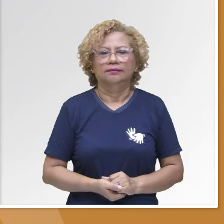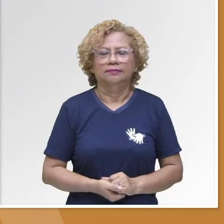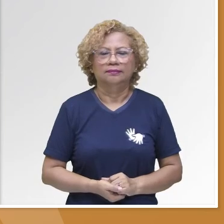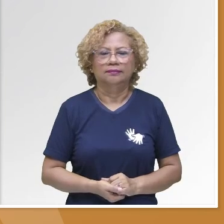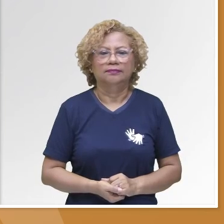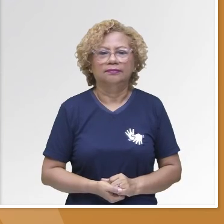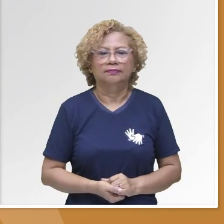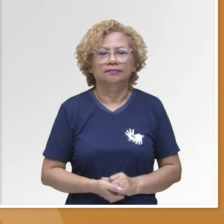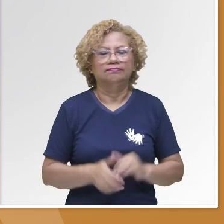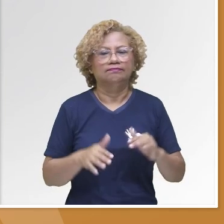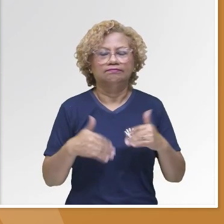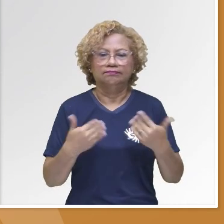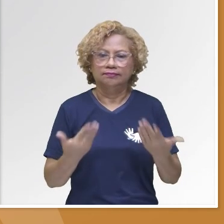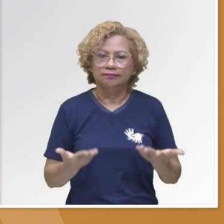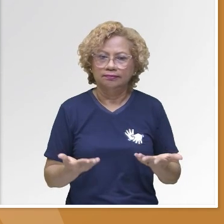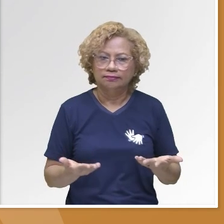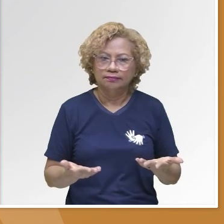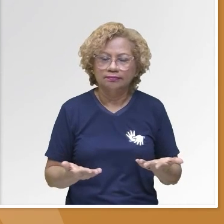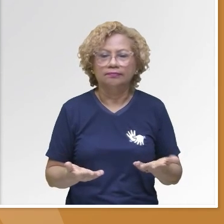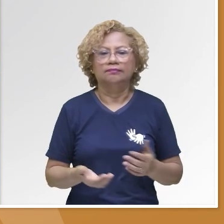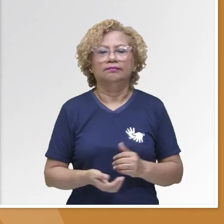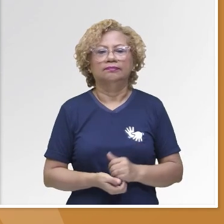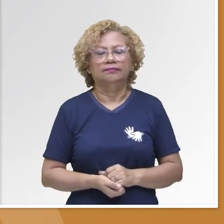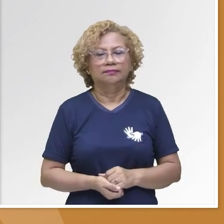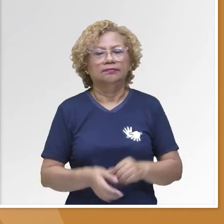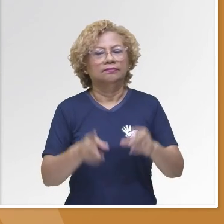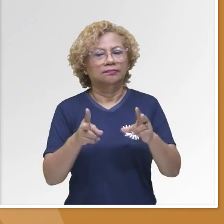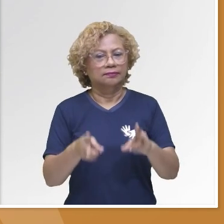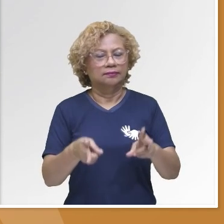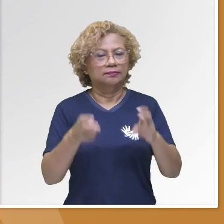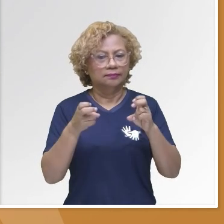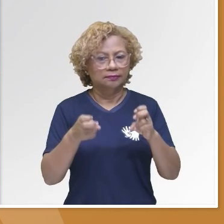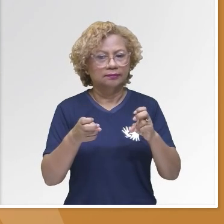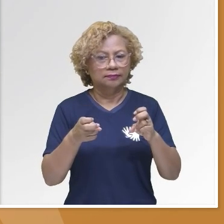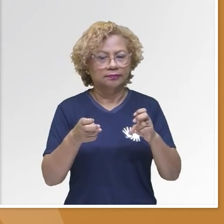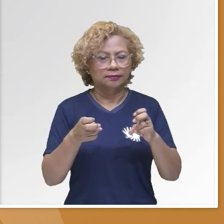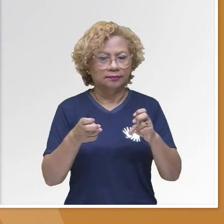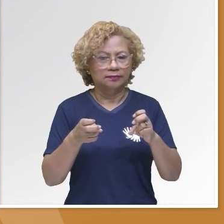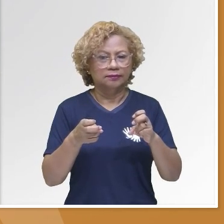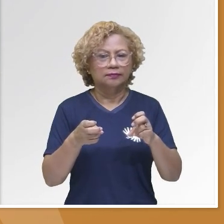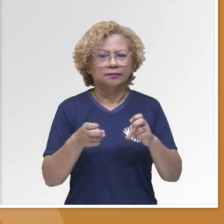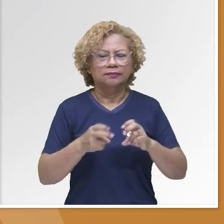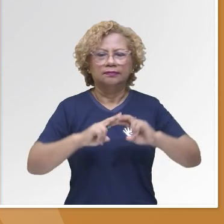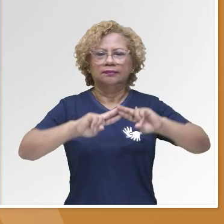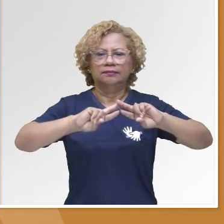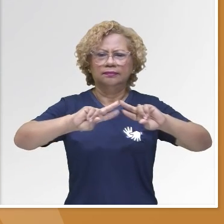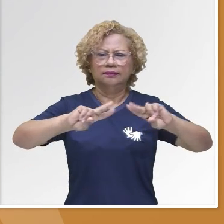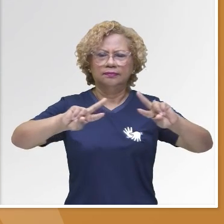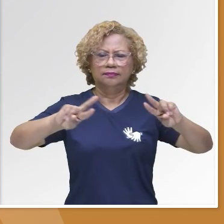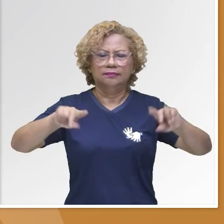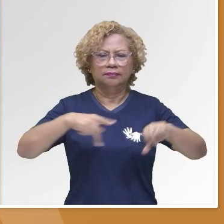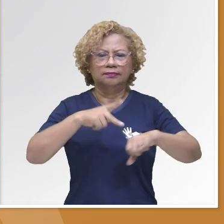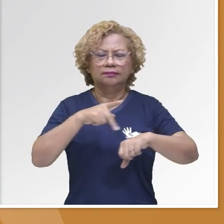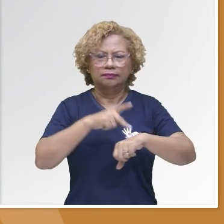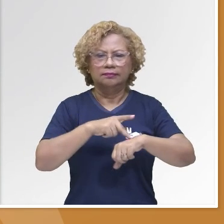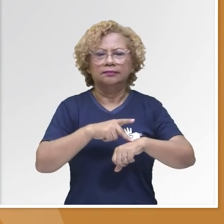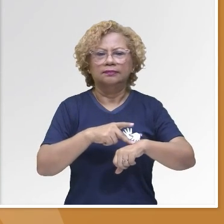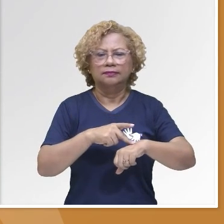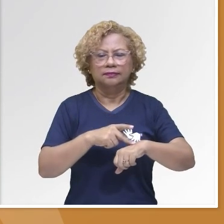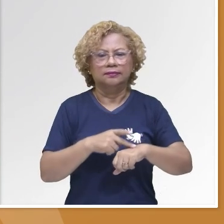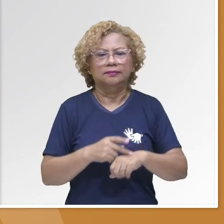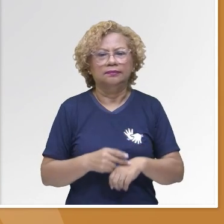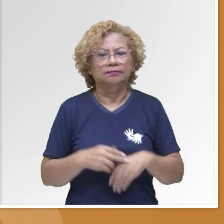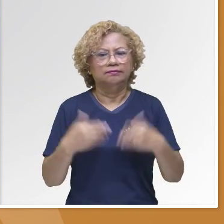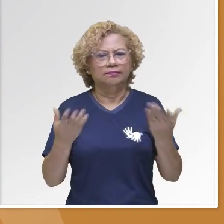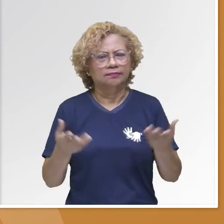né, Eslováquia. Então, a gente observa aí que vários países foram se inserindo, tá? Então, é aí que a gente